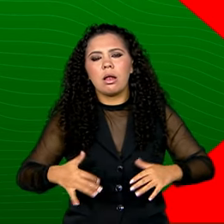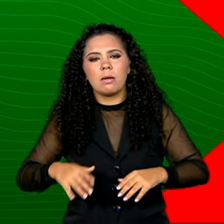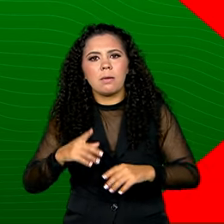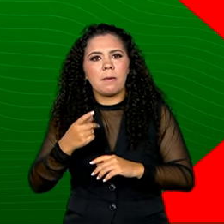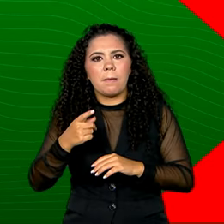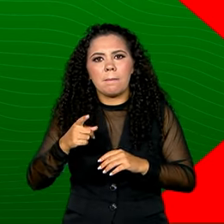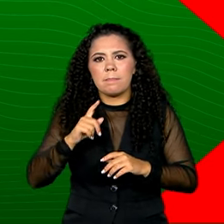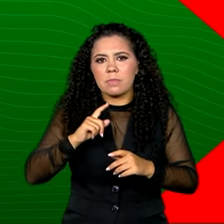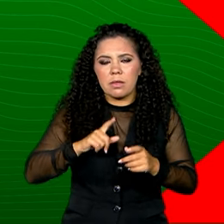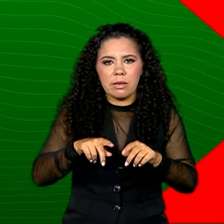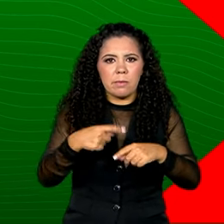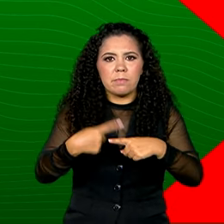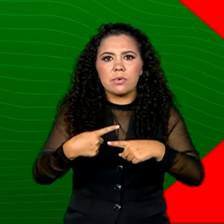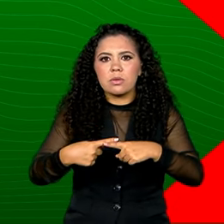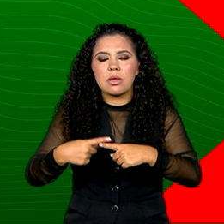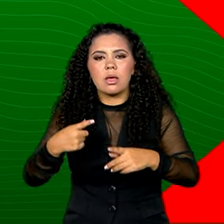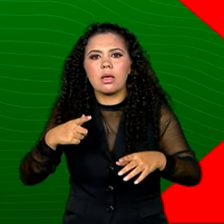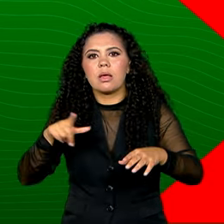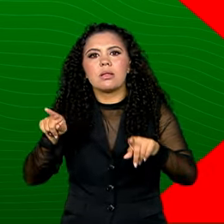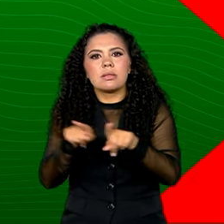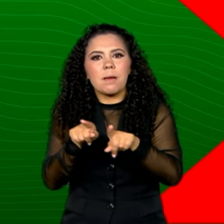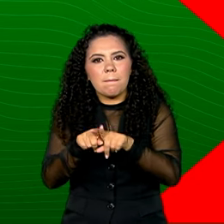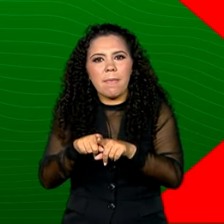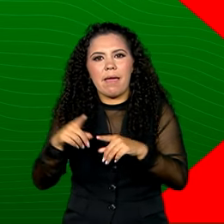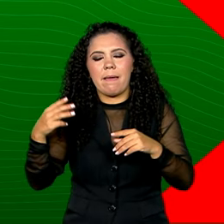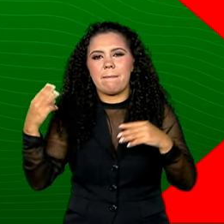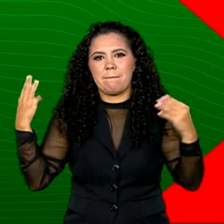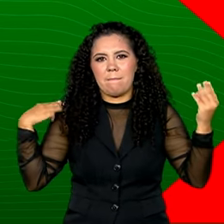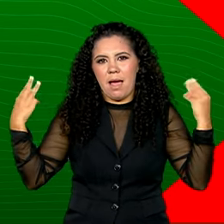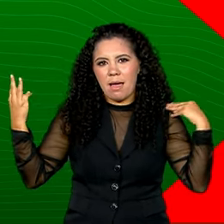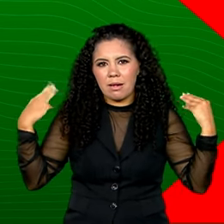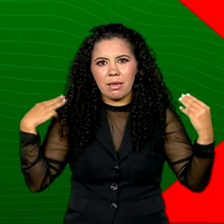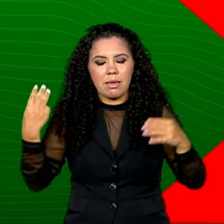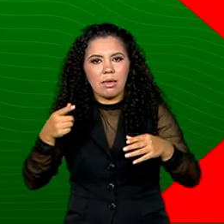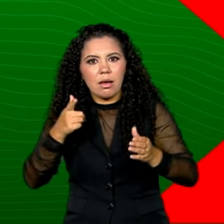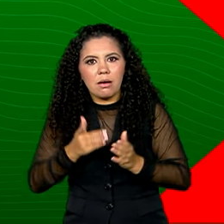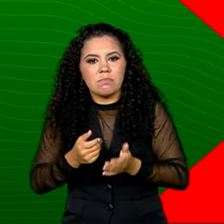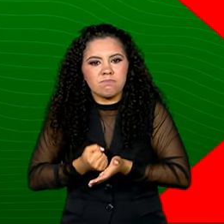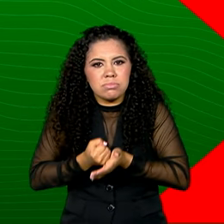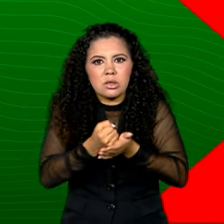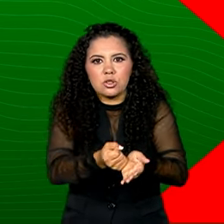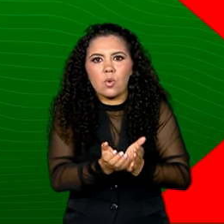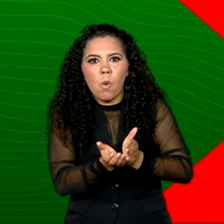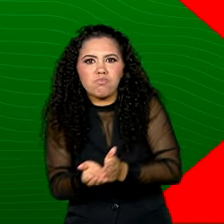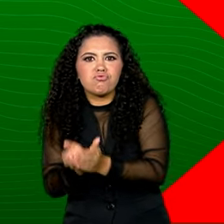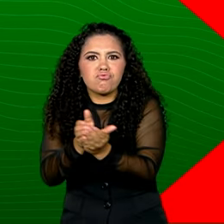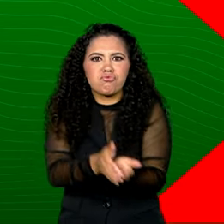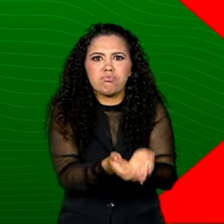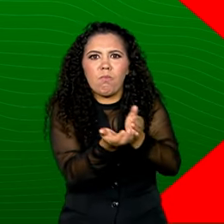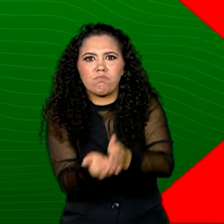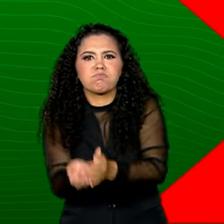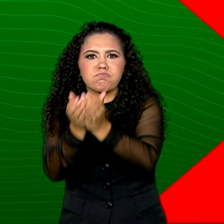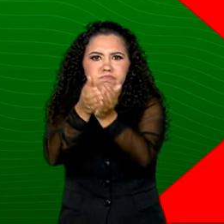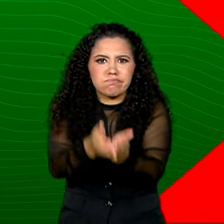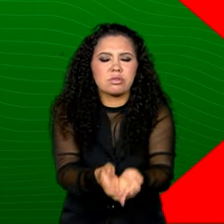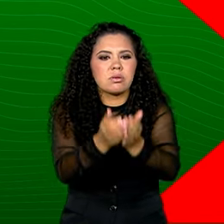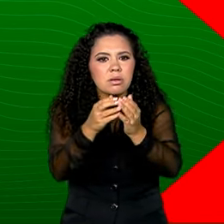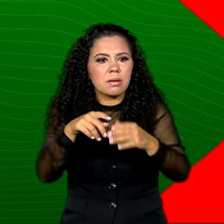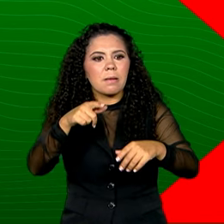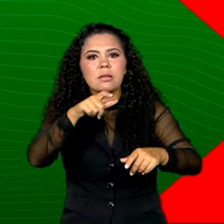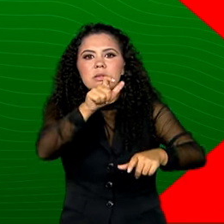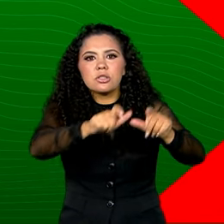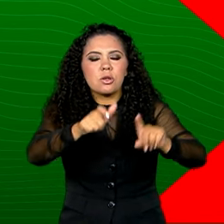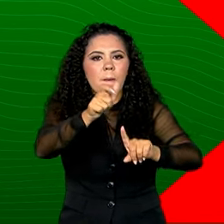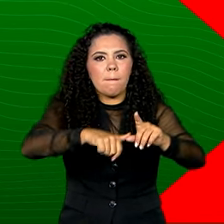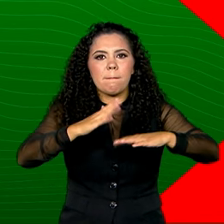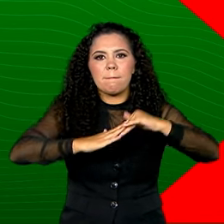encontrados aí por embarcações aí da Marinha, outros pescadores, já que essas pessoas têm, inclusive, sem registro de pesca,